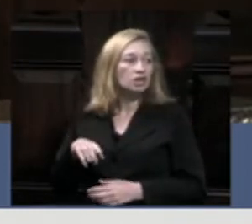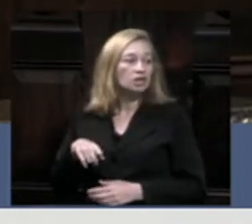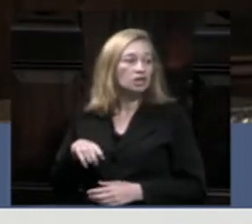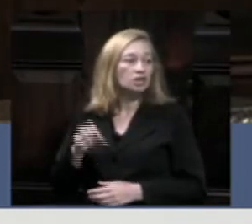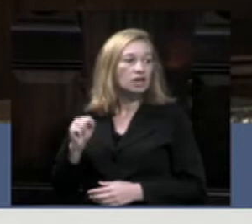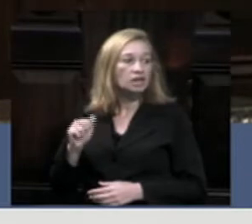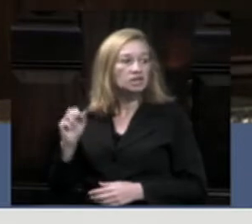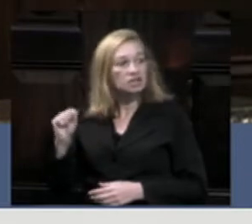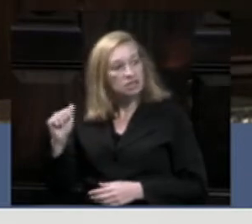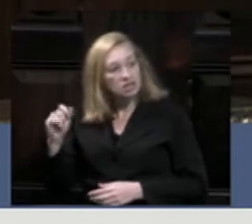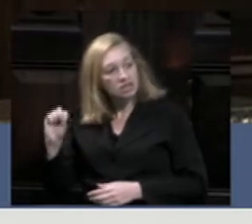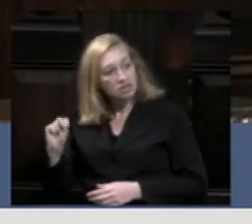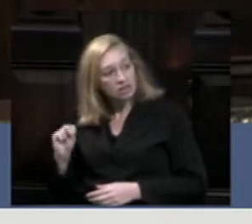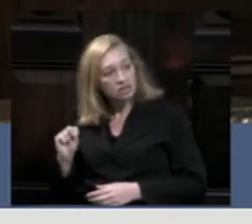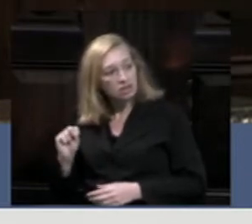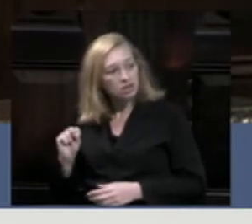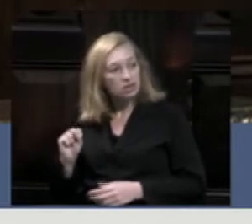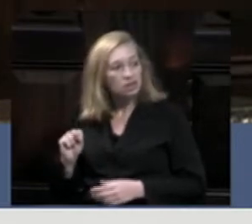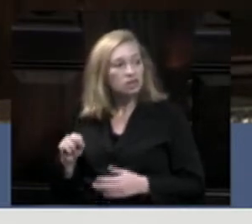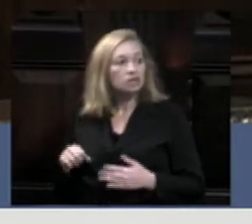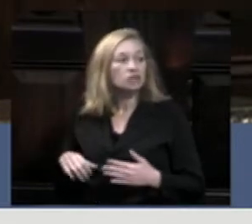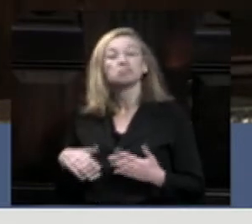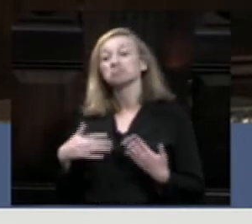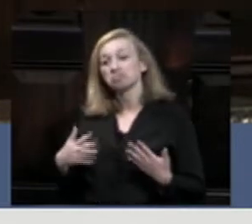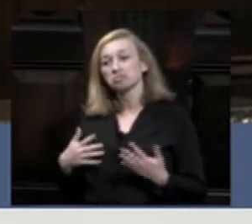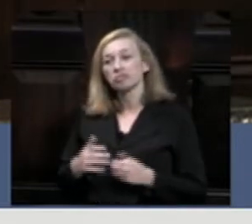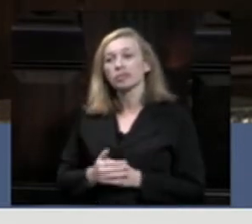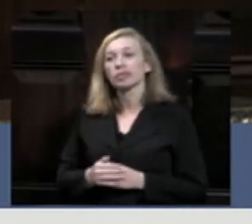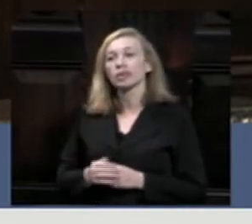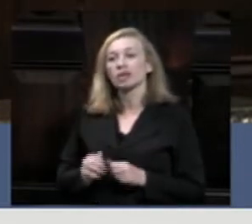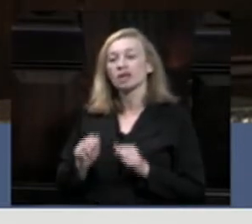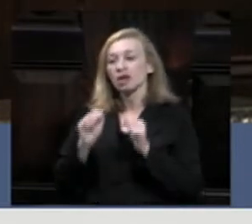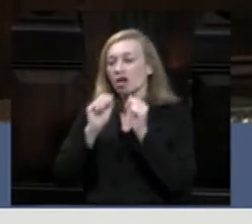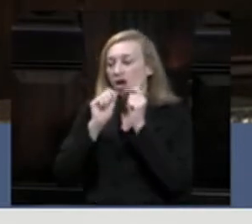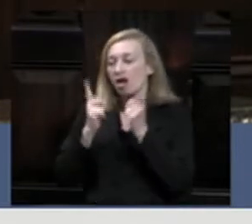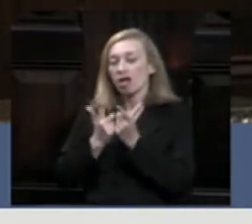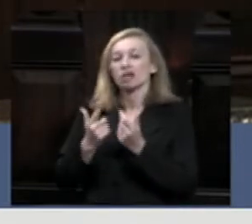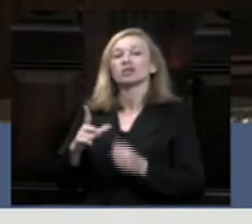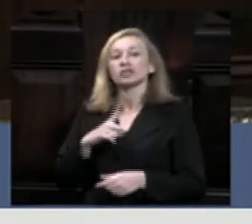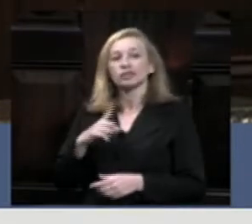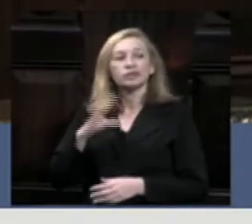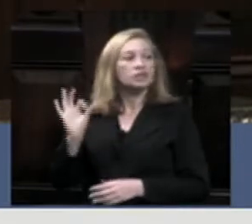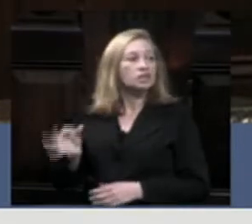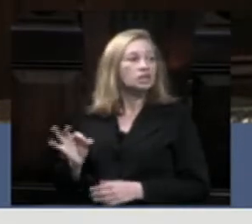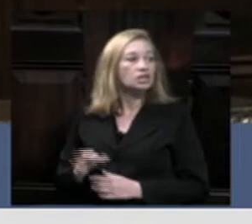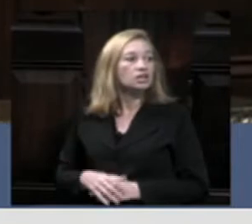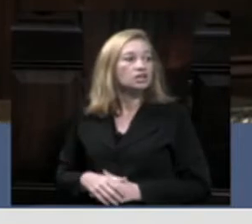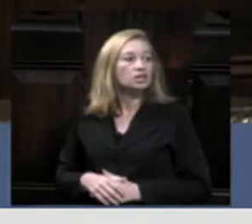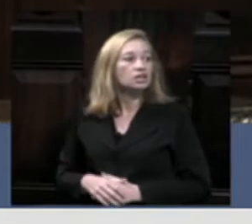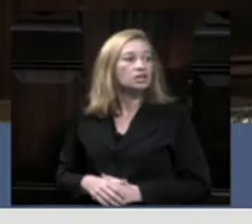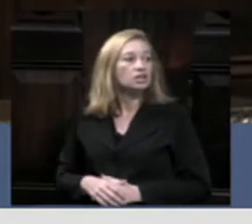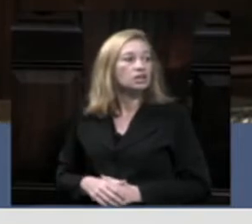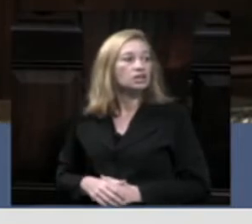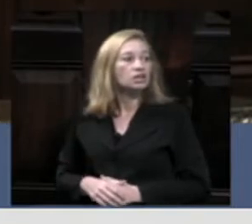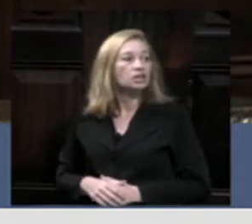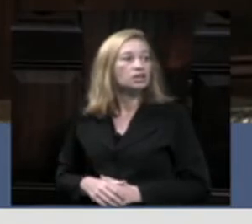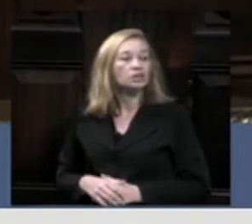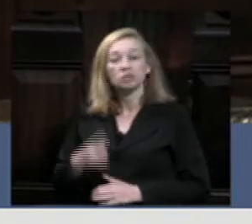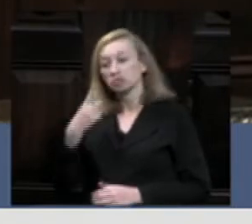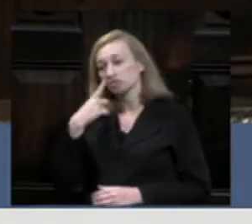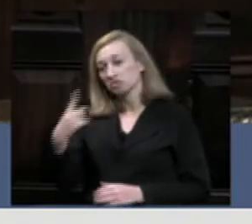qualquer maneira, o plenário, tenho certeza absoluta, quando apreciar a